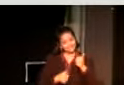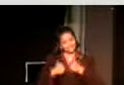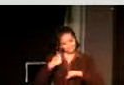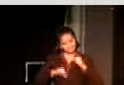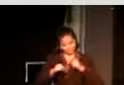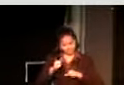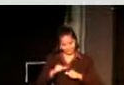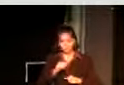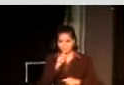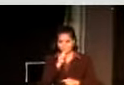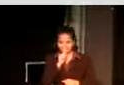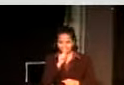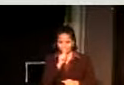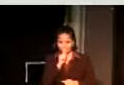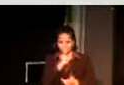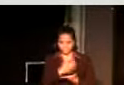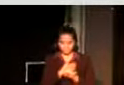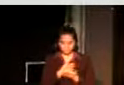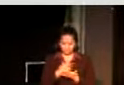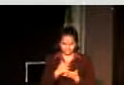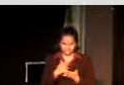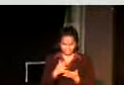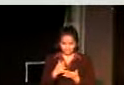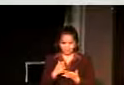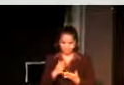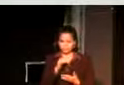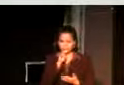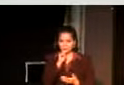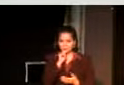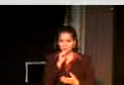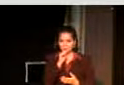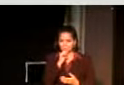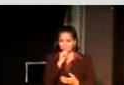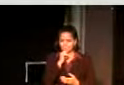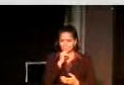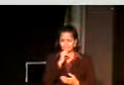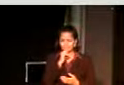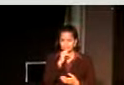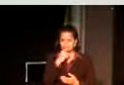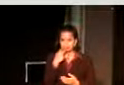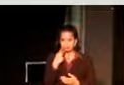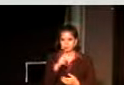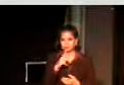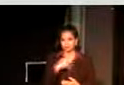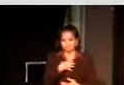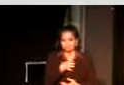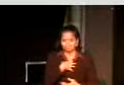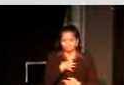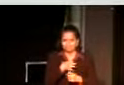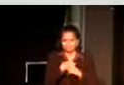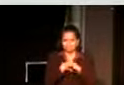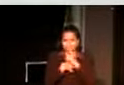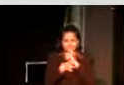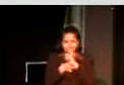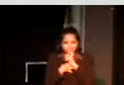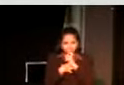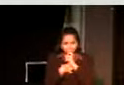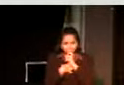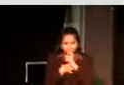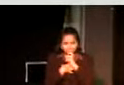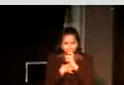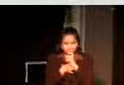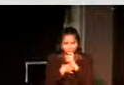basta você começar petrificar a sua Confissão de Fé e se relacionar com